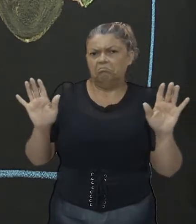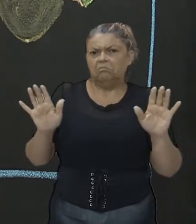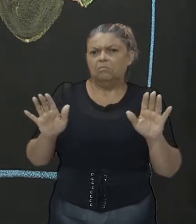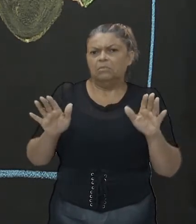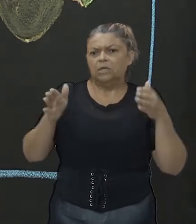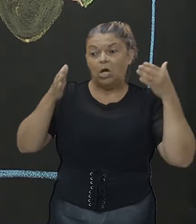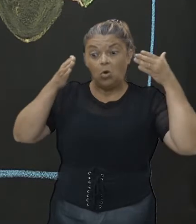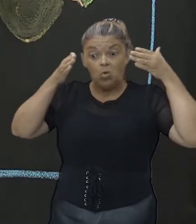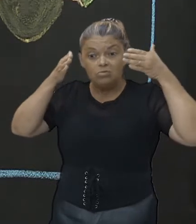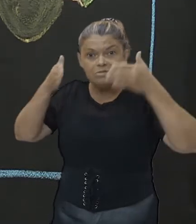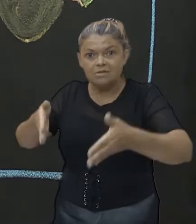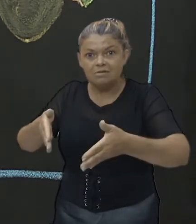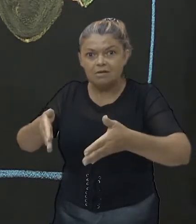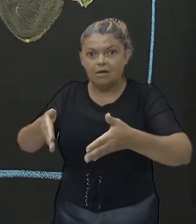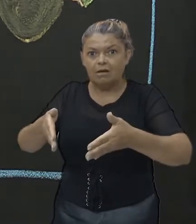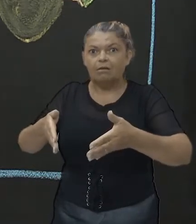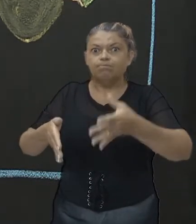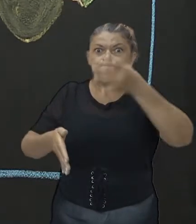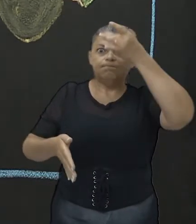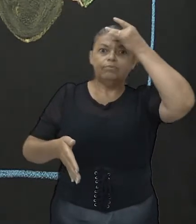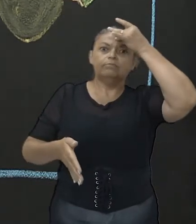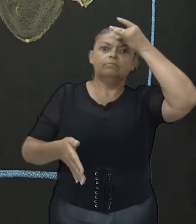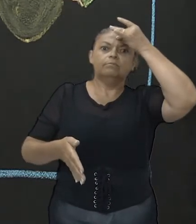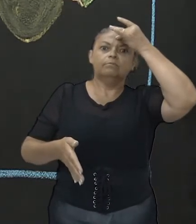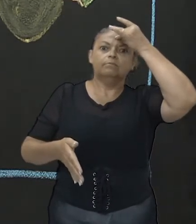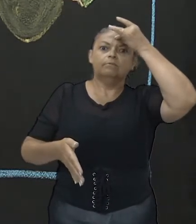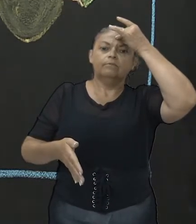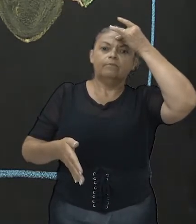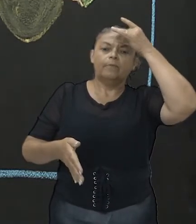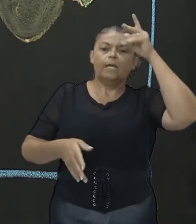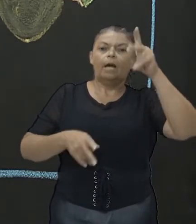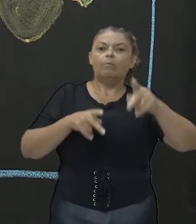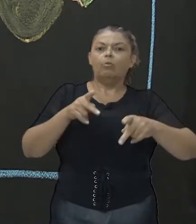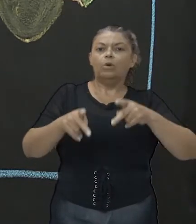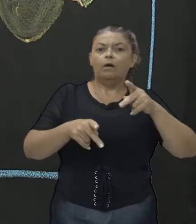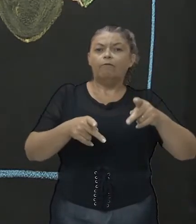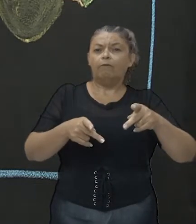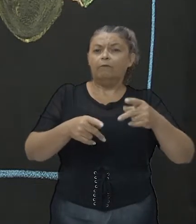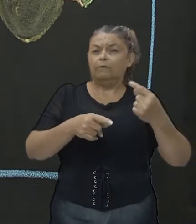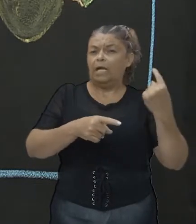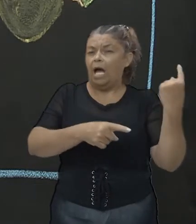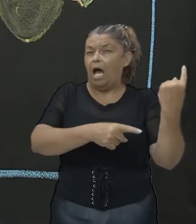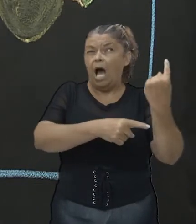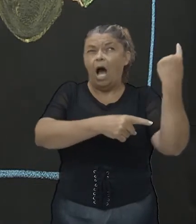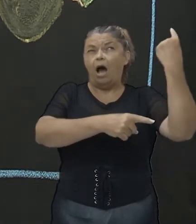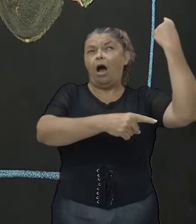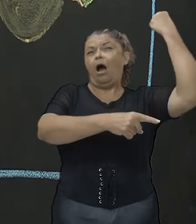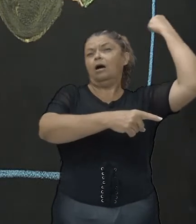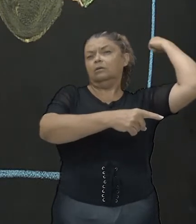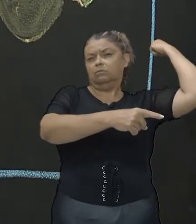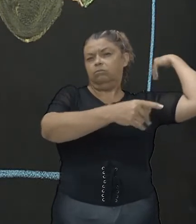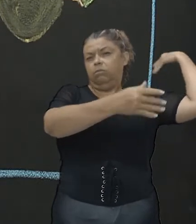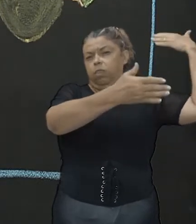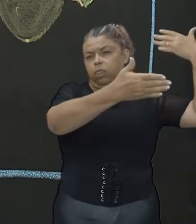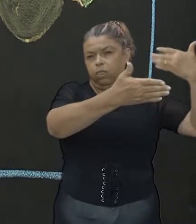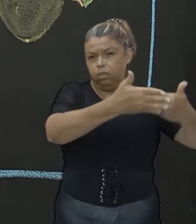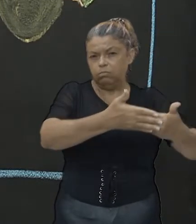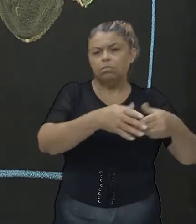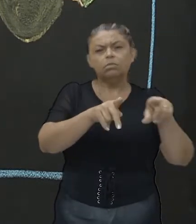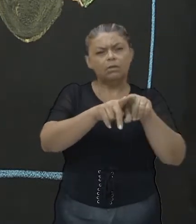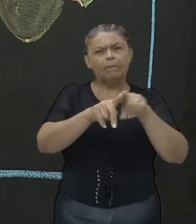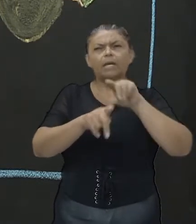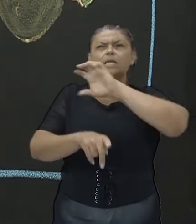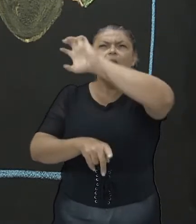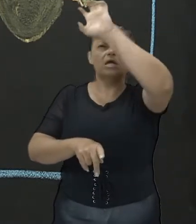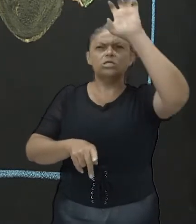concentrando a população lá no início da fixação da humanidade aí nas terras. Já na região da Índia, nós temos aí